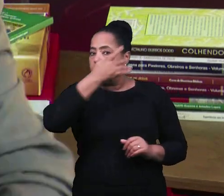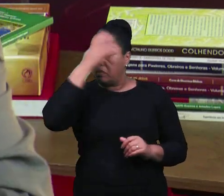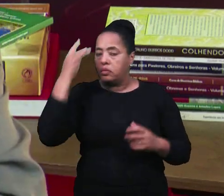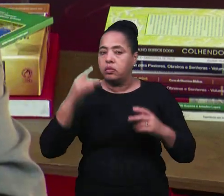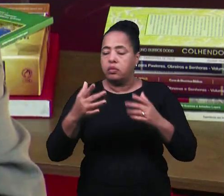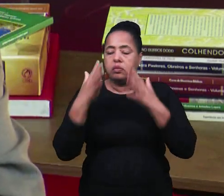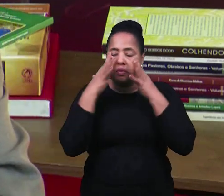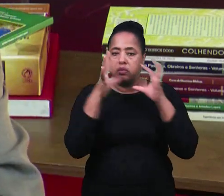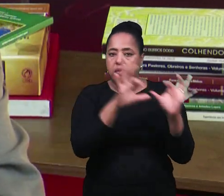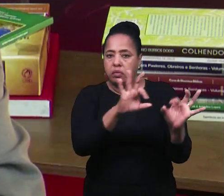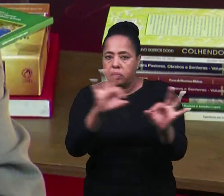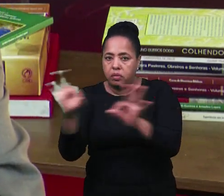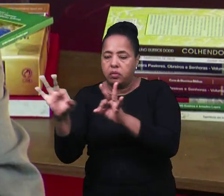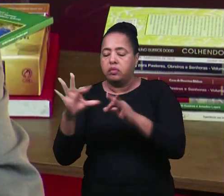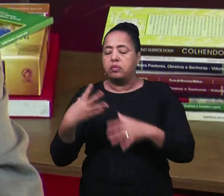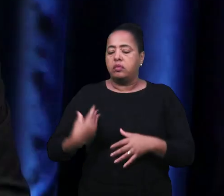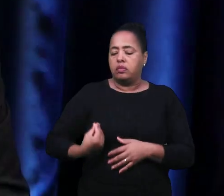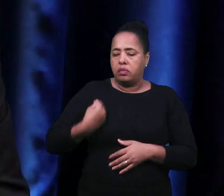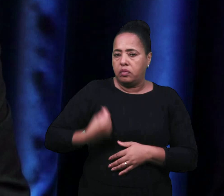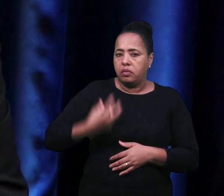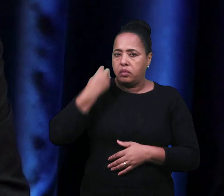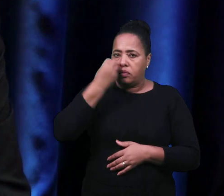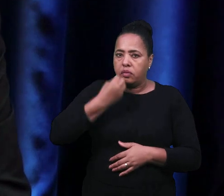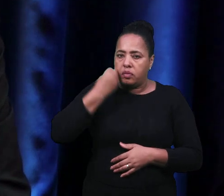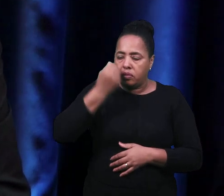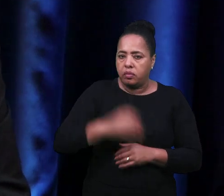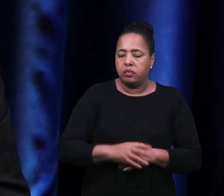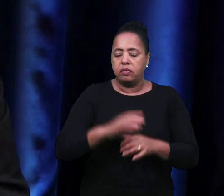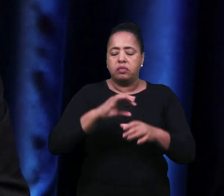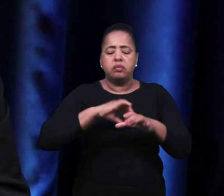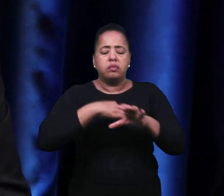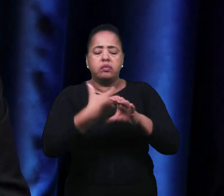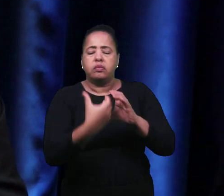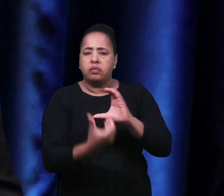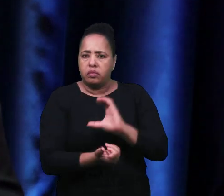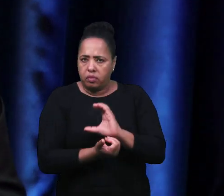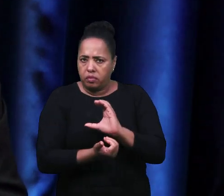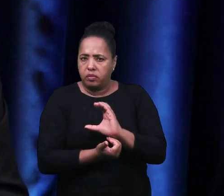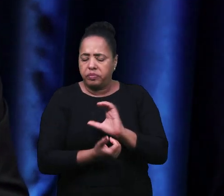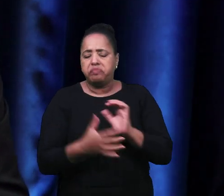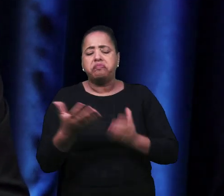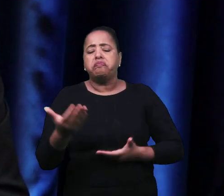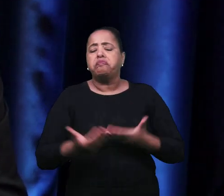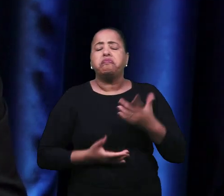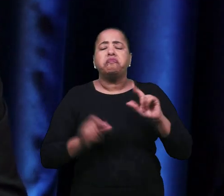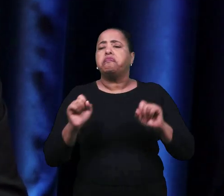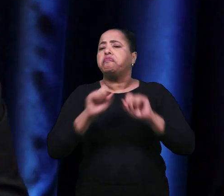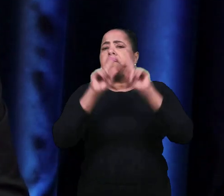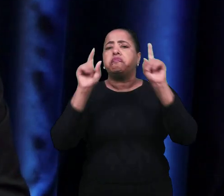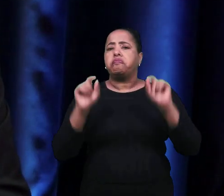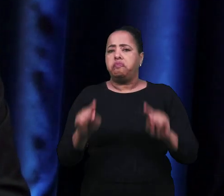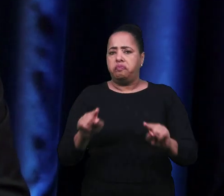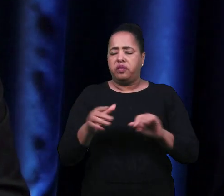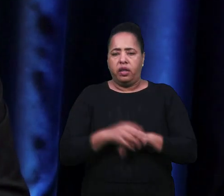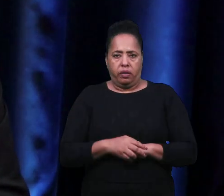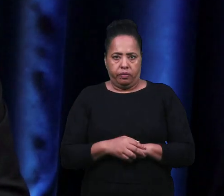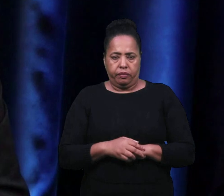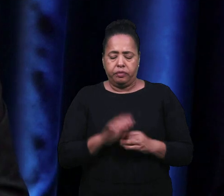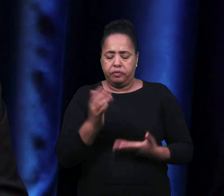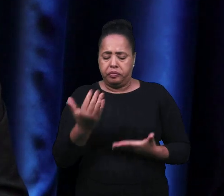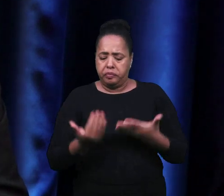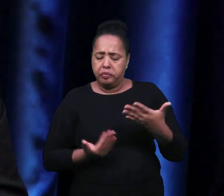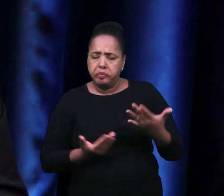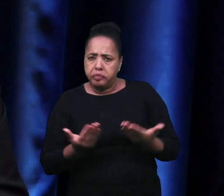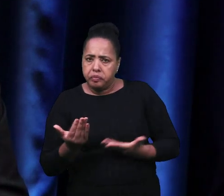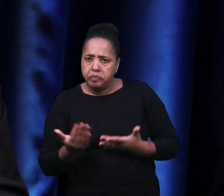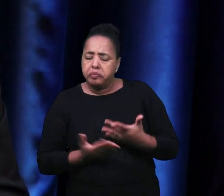assistem também viverem essa experiência, né? O que caracteriza um servo? O servo é o que